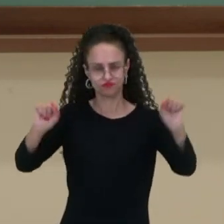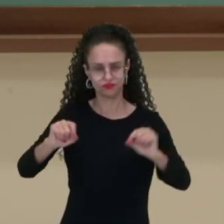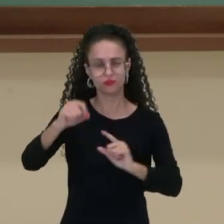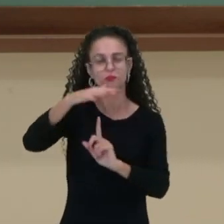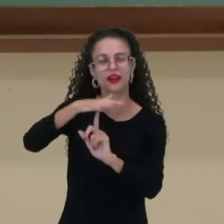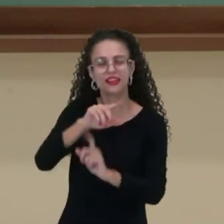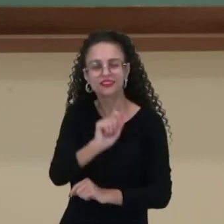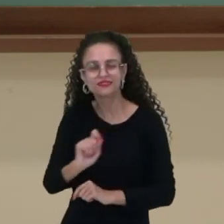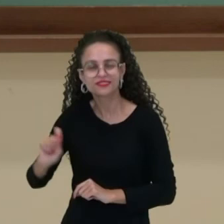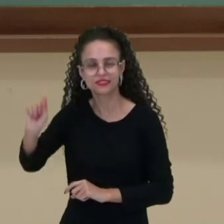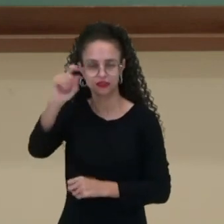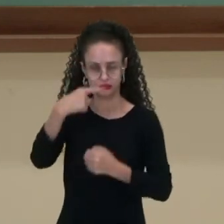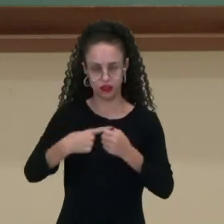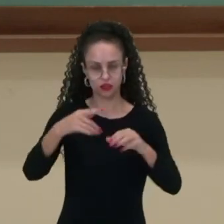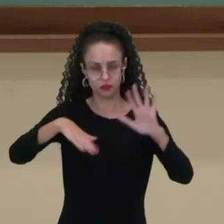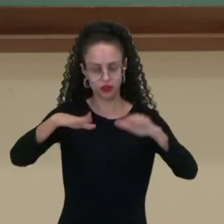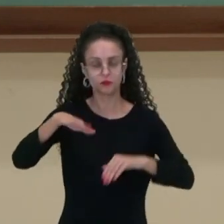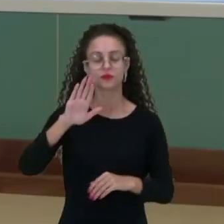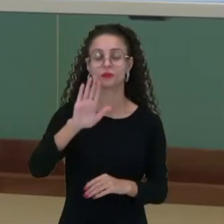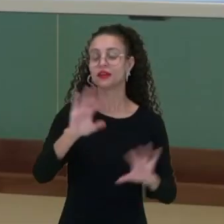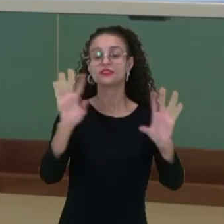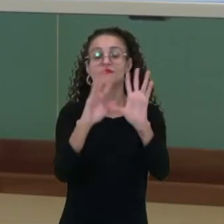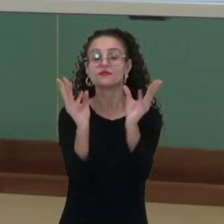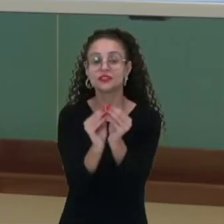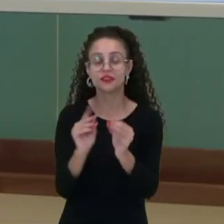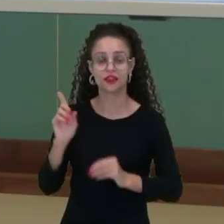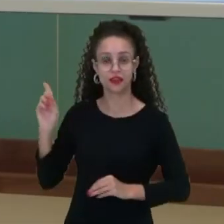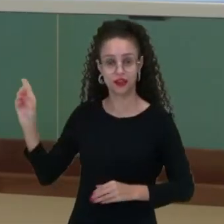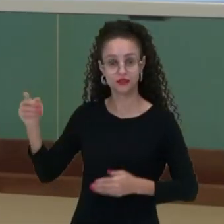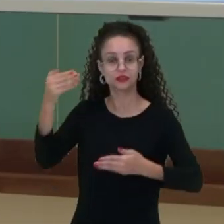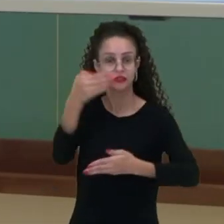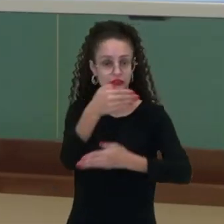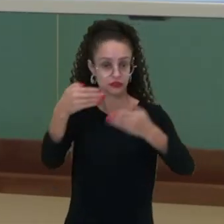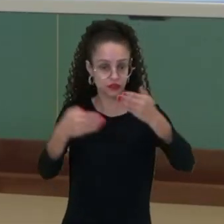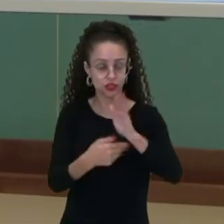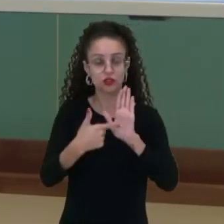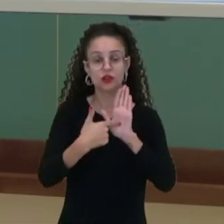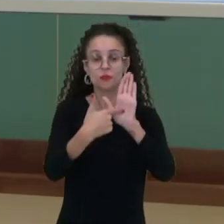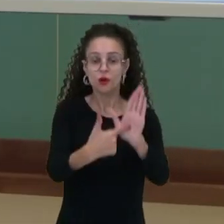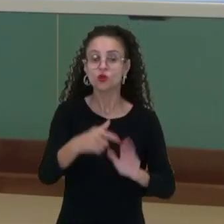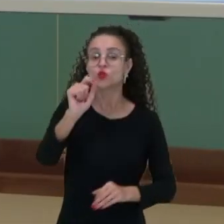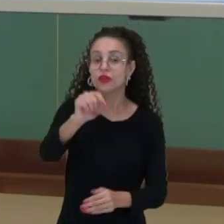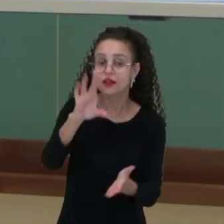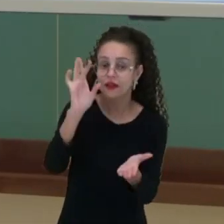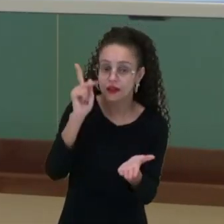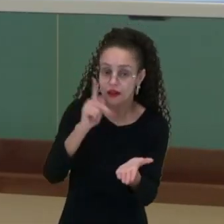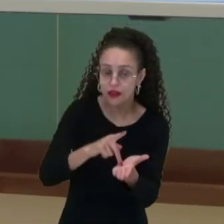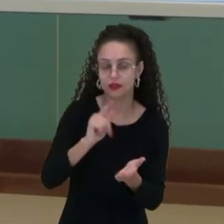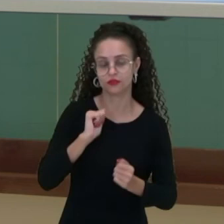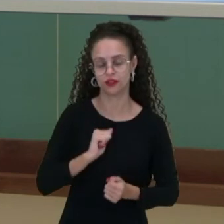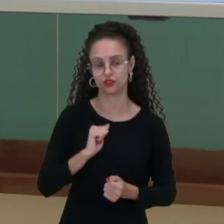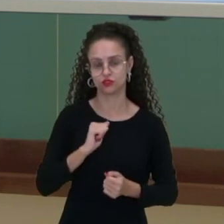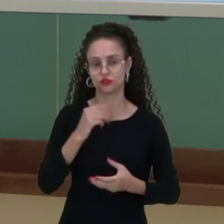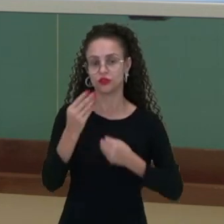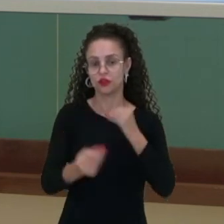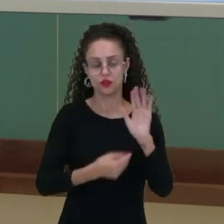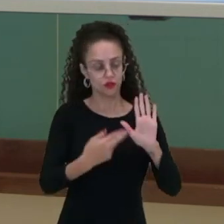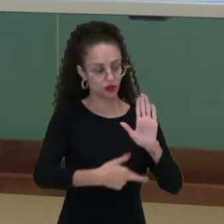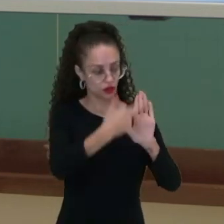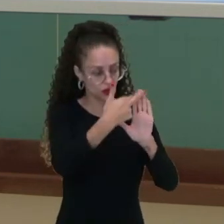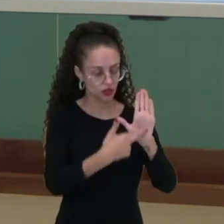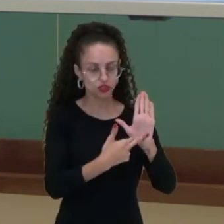Paraná. Mas, enfim, esse slide traz exatamente essa questão da realidade. O regimento tem que ter